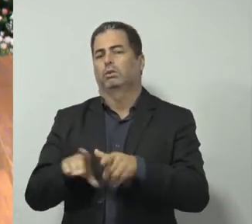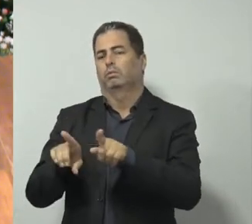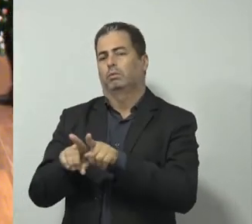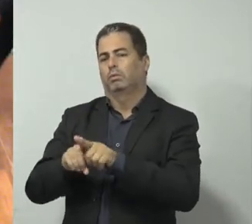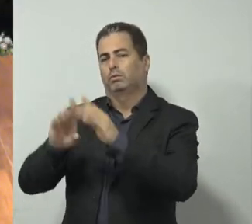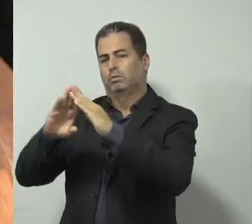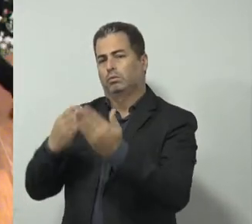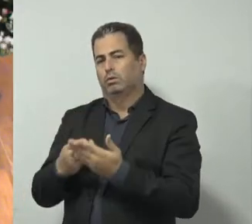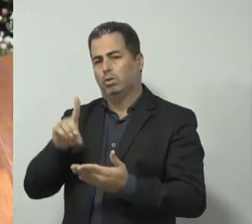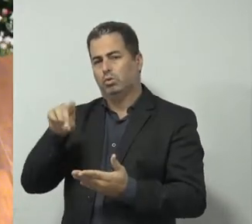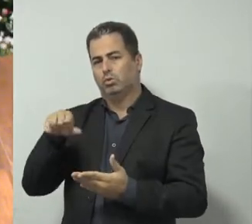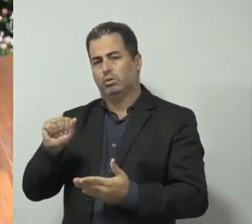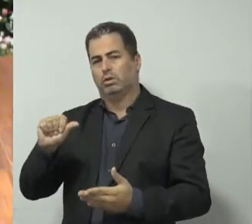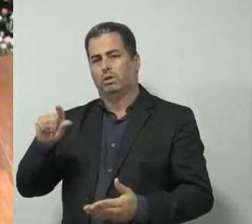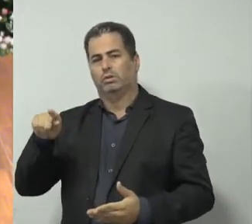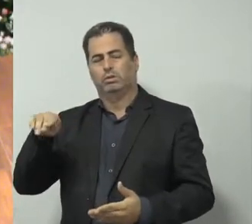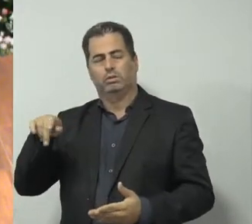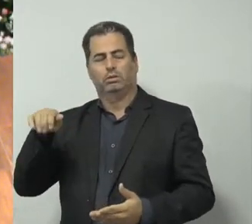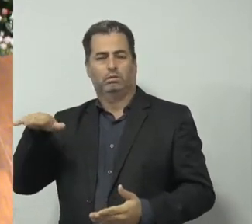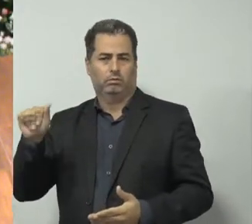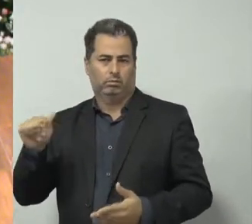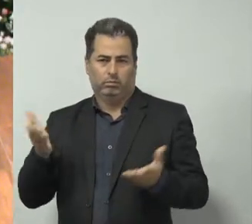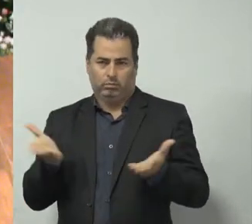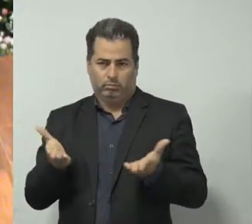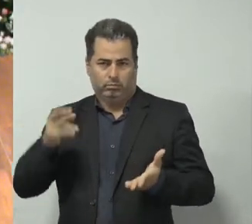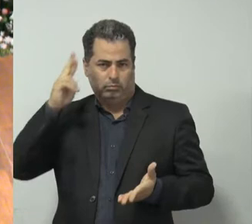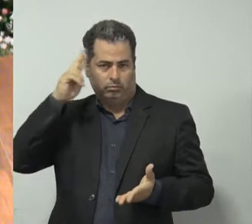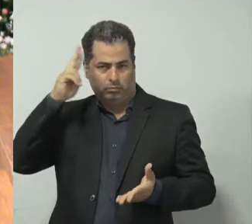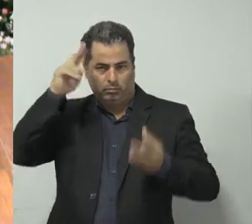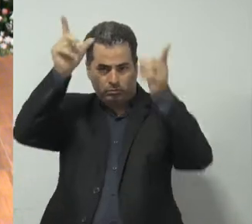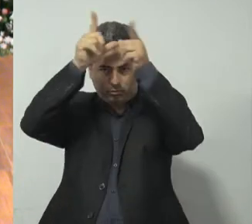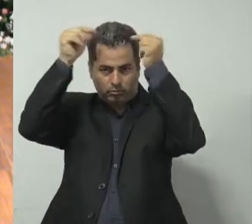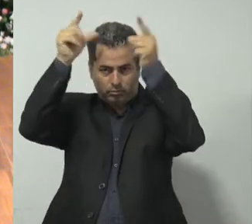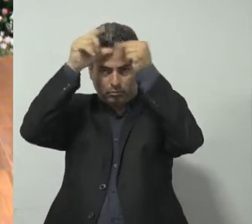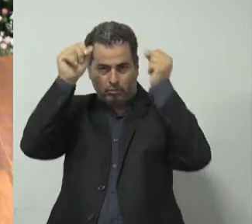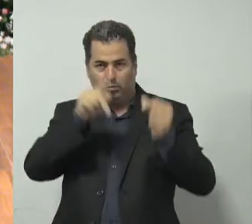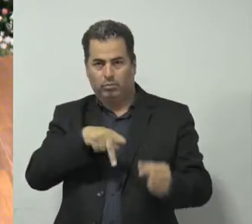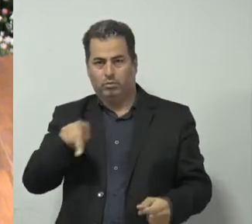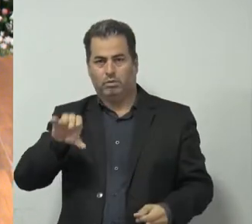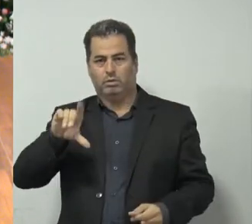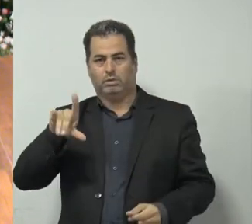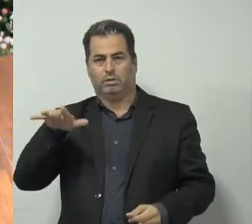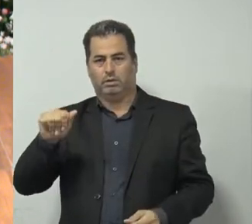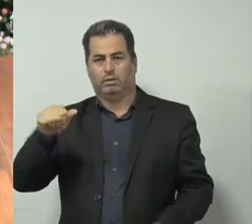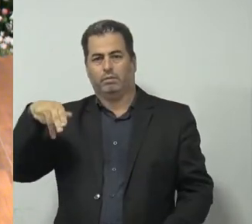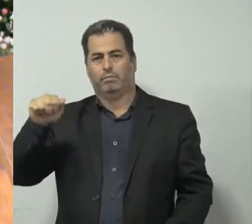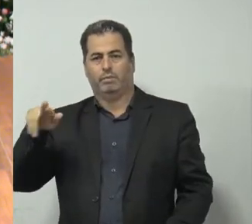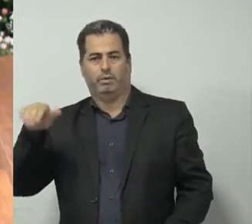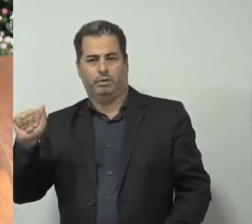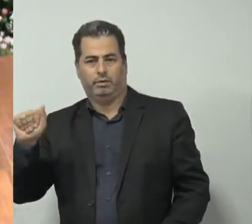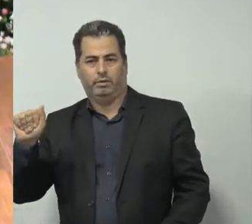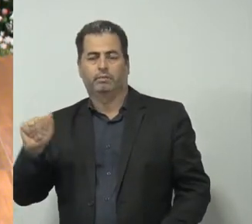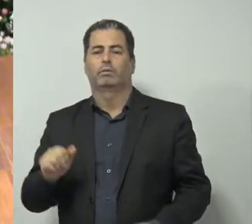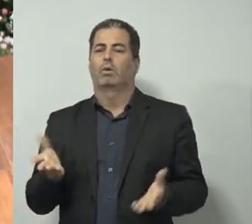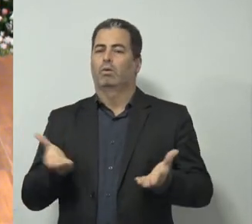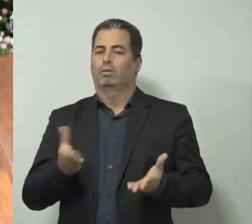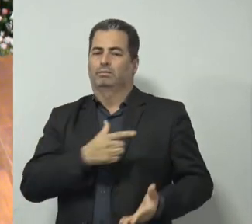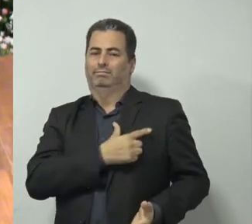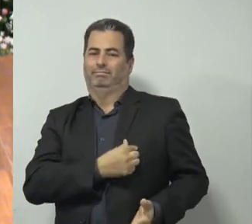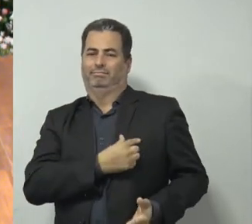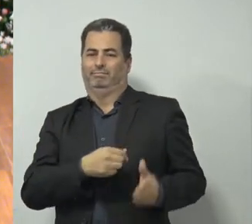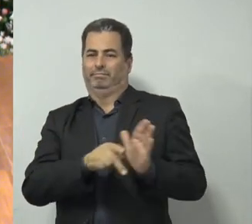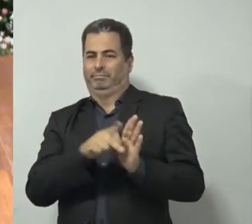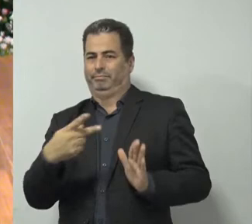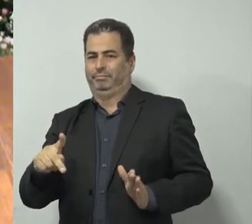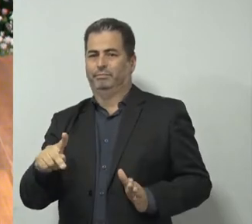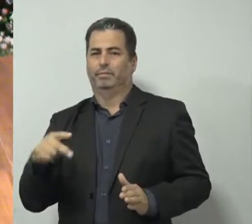CEMEI Paulo Freire. Atualmente trabalha como diretora do CEMEI professora Célia Maria Rocha Malta. É homenageada do